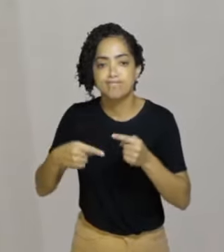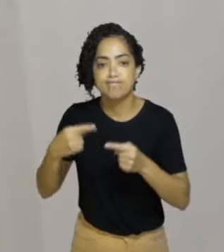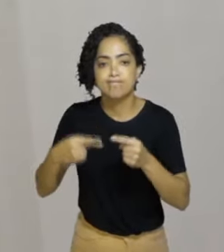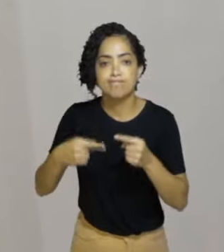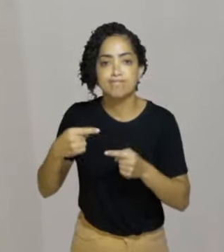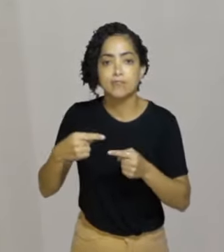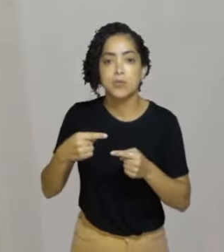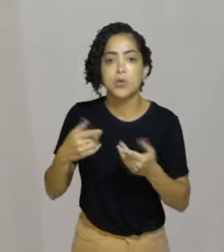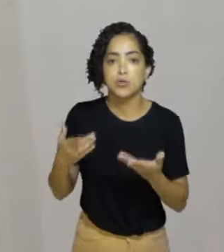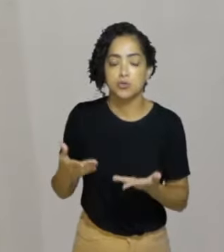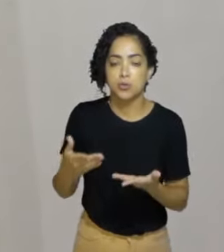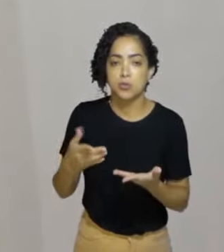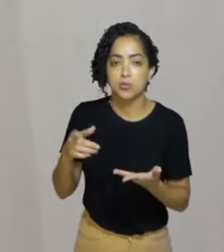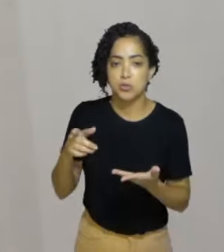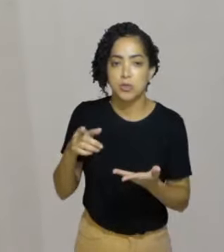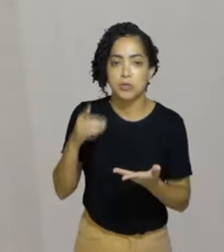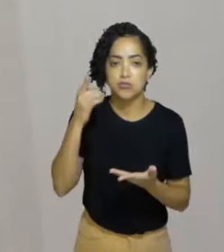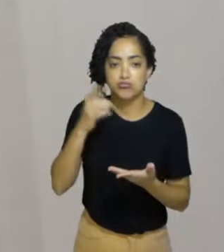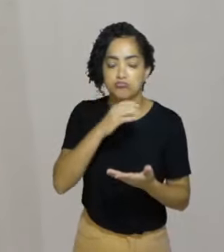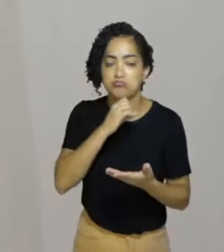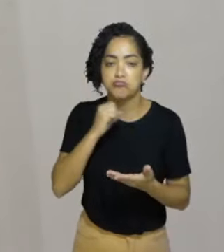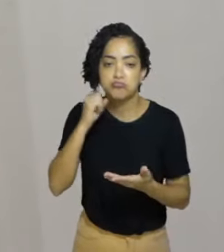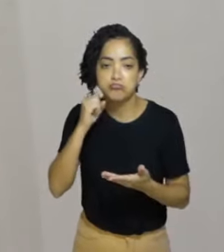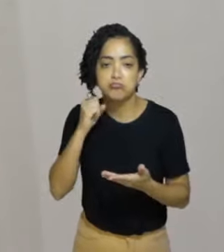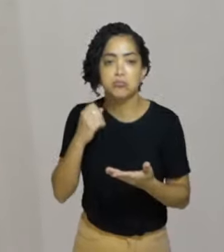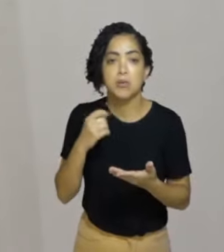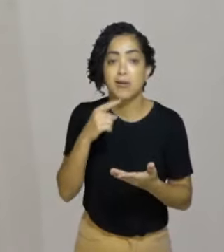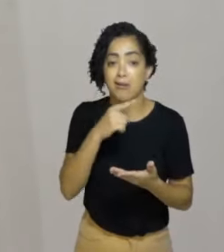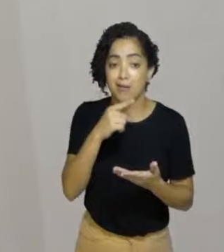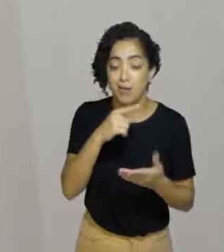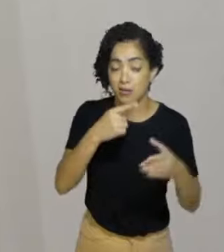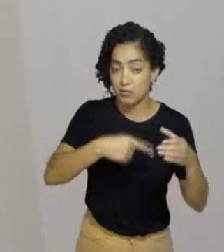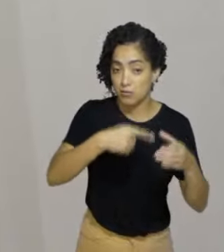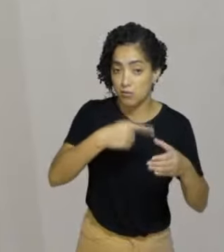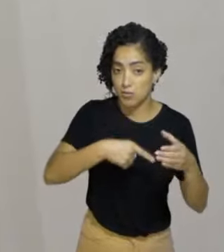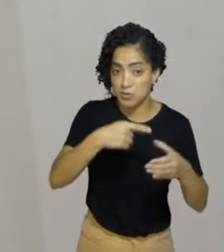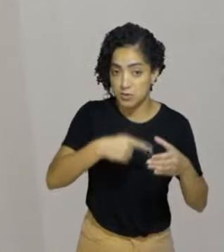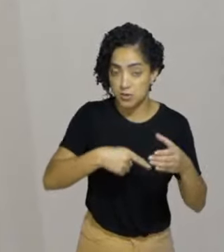deputado Massocco, desculpa, teve uma discussão bem forte na comissão,